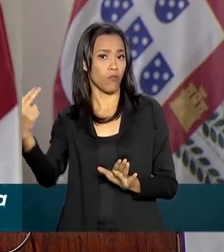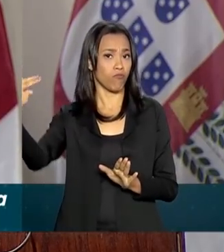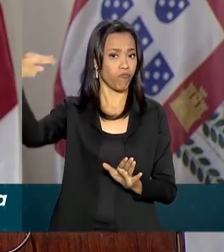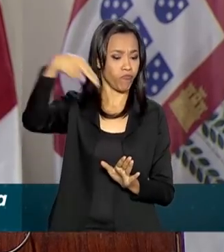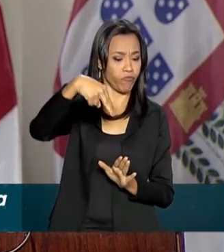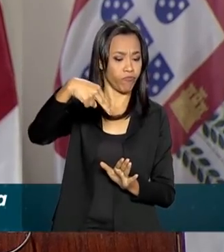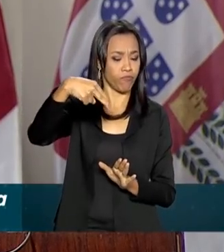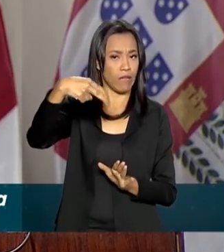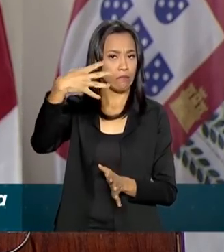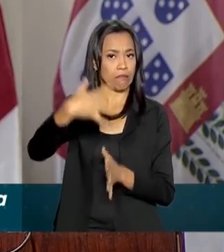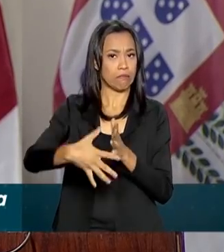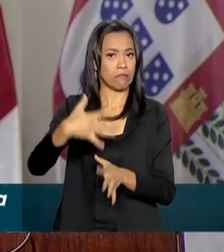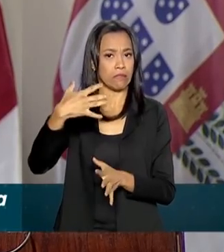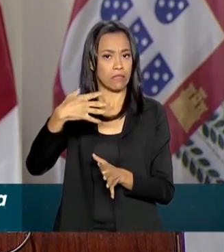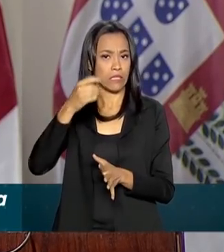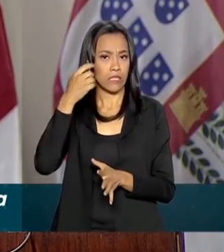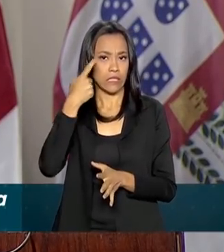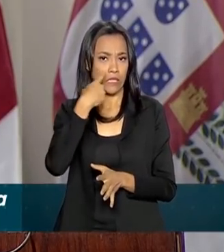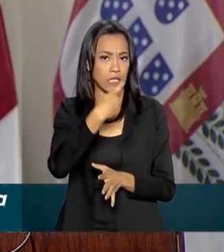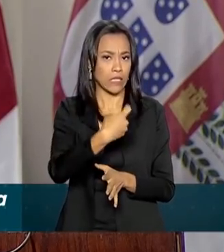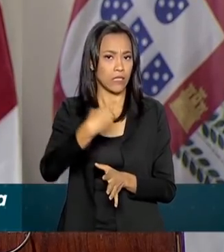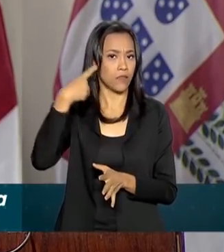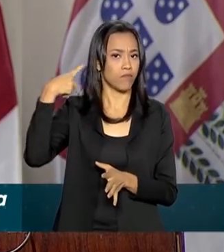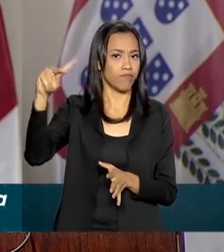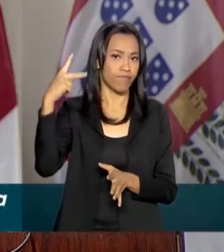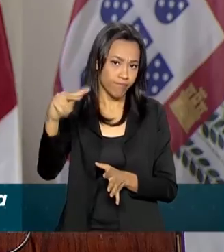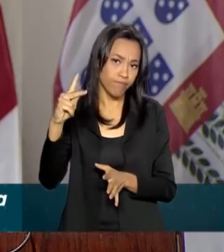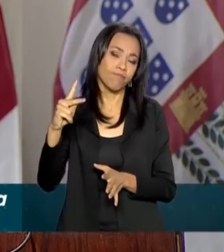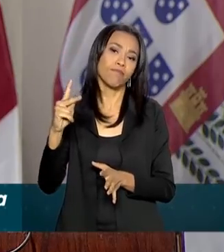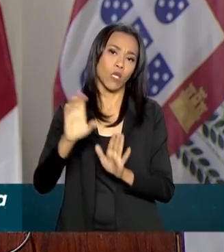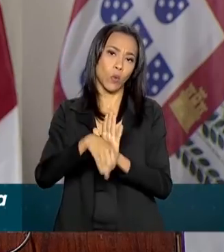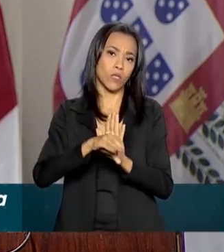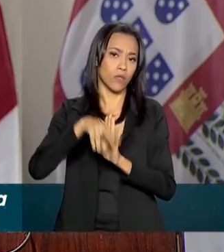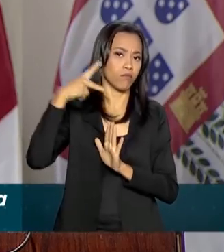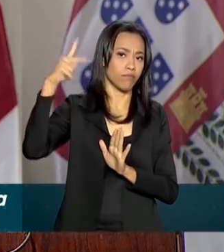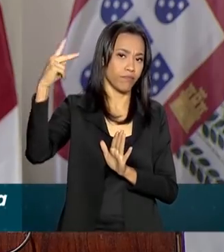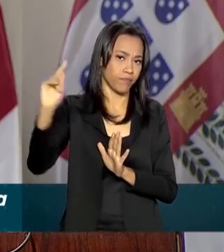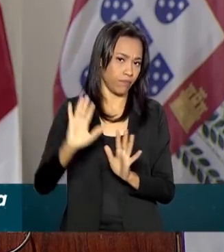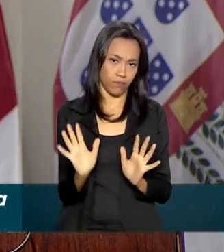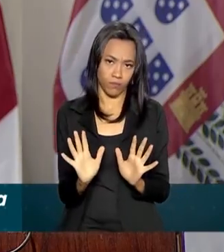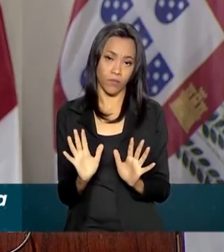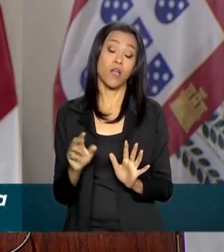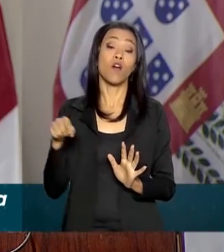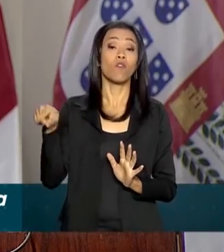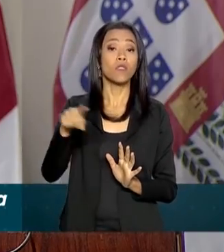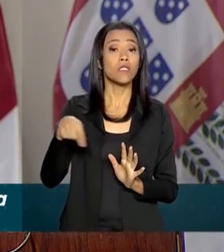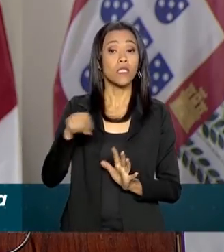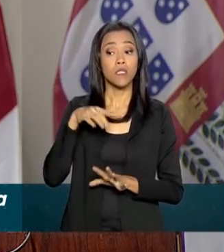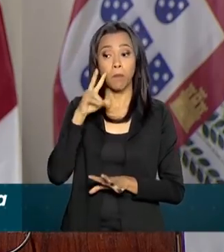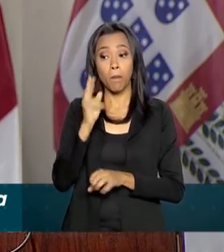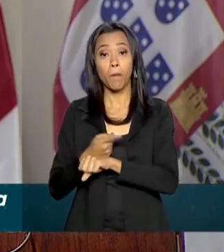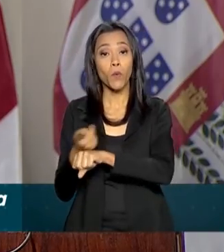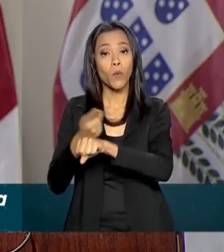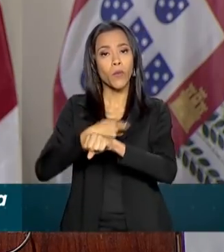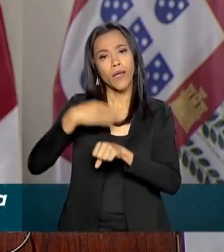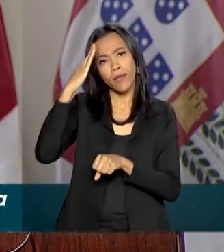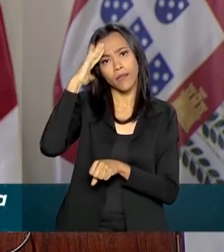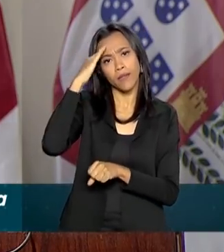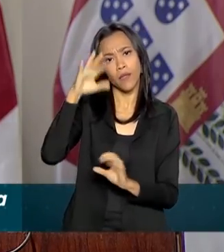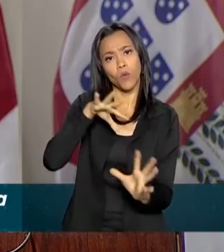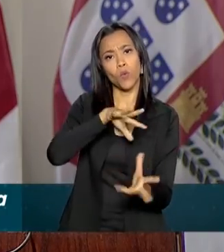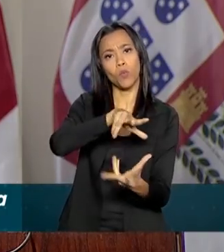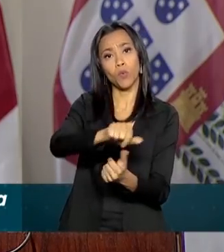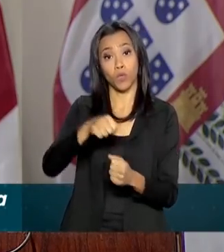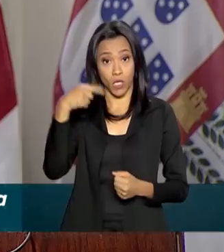base em conceitos e interesses alheios buzzi compreender o mundo e trabalhem para que o brasil ocupe